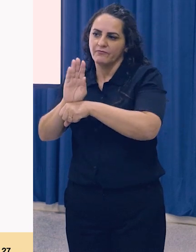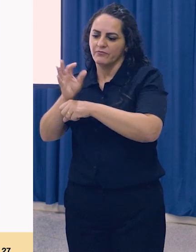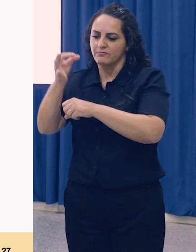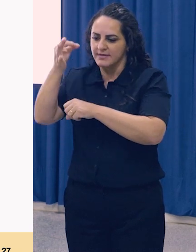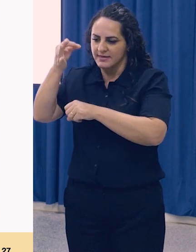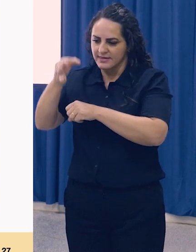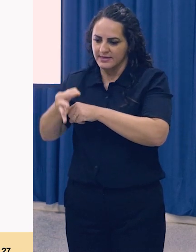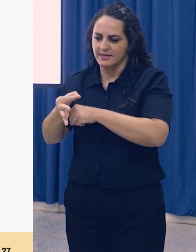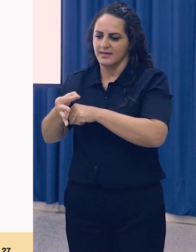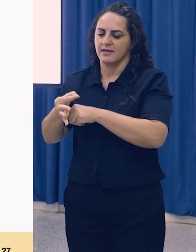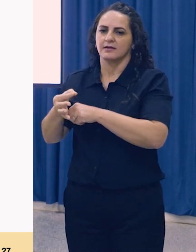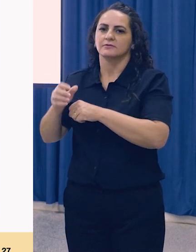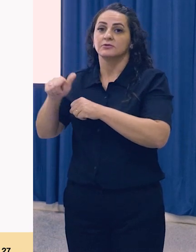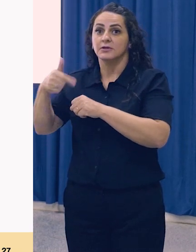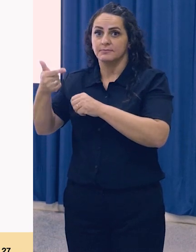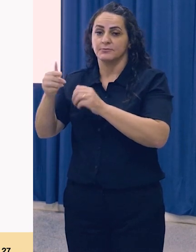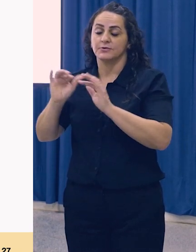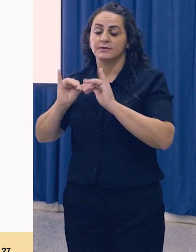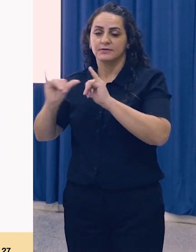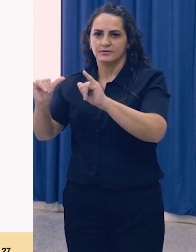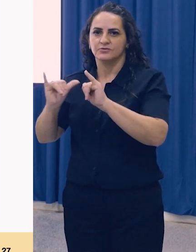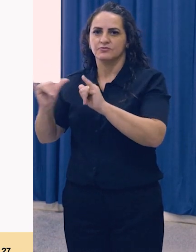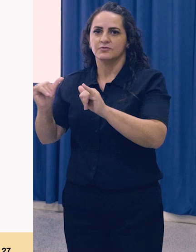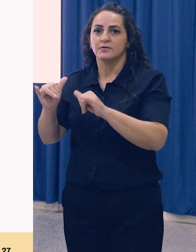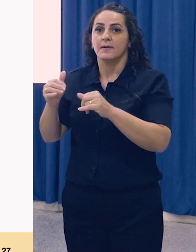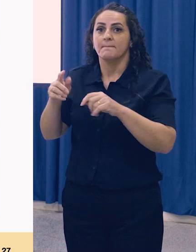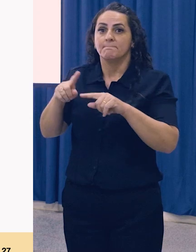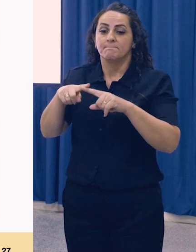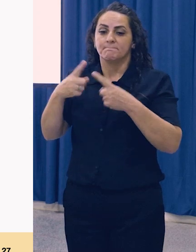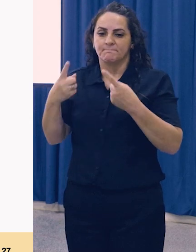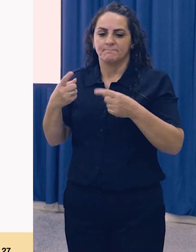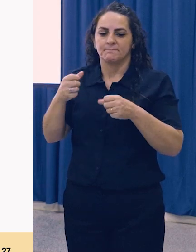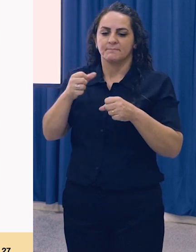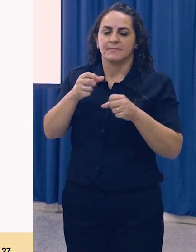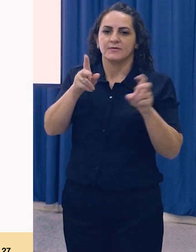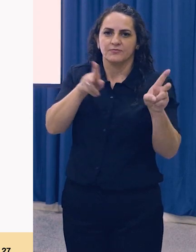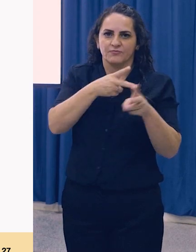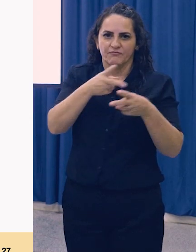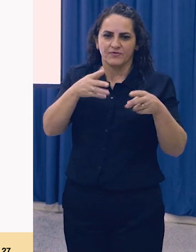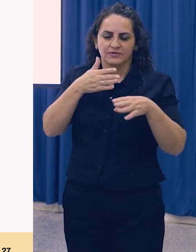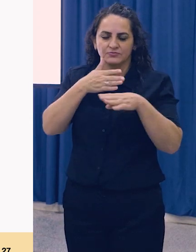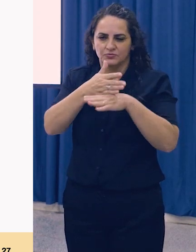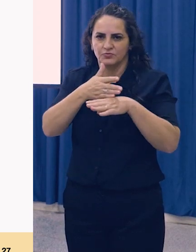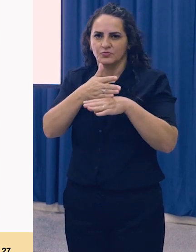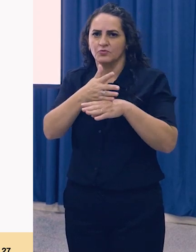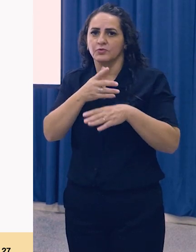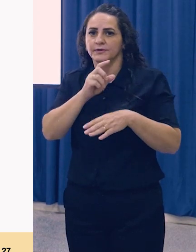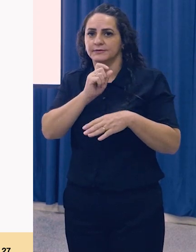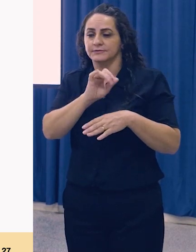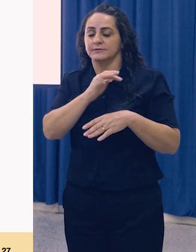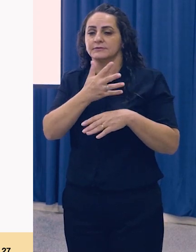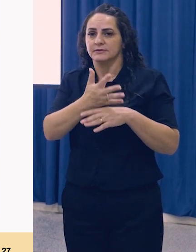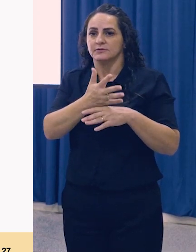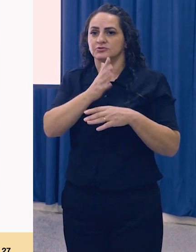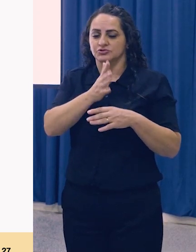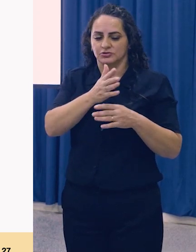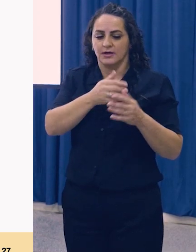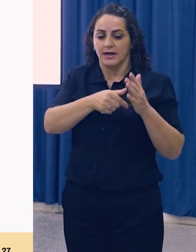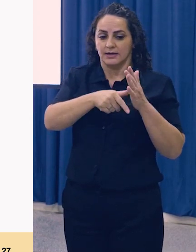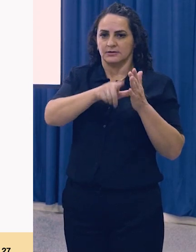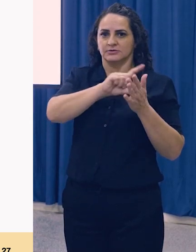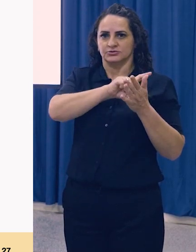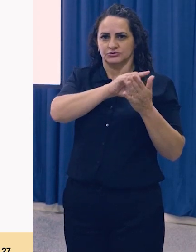como compartilhar ele depois. Já o Ventos Cortantes, que é aquele outro exemplo que eu dei, a gente fez, desde a